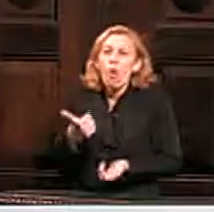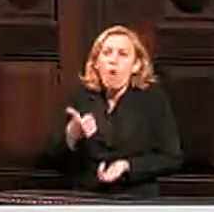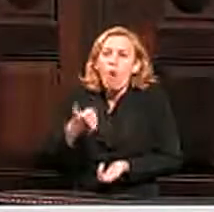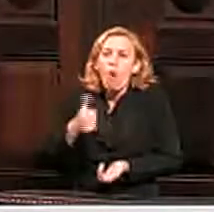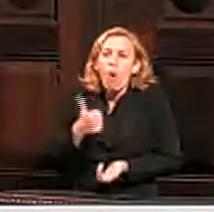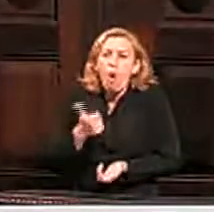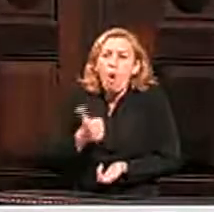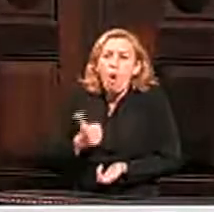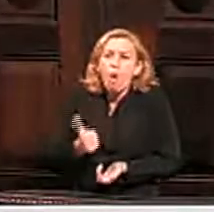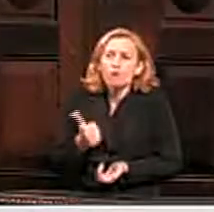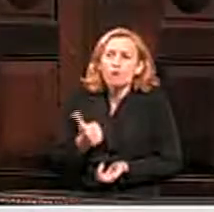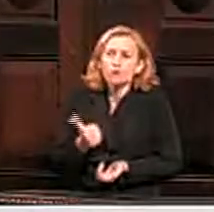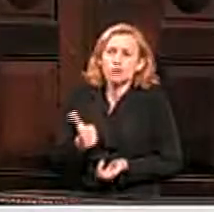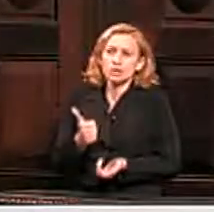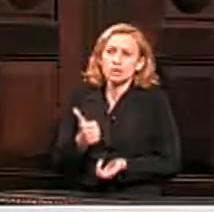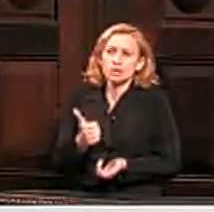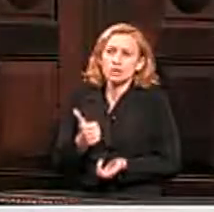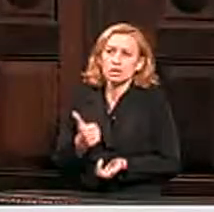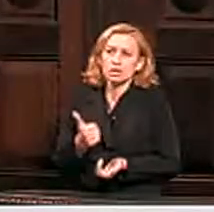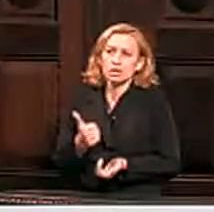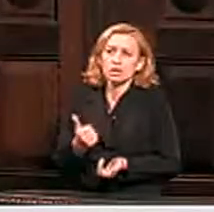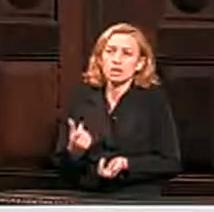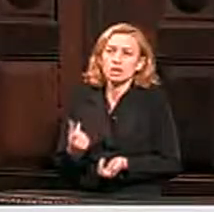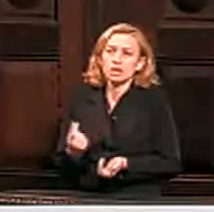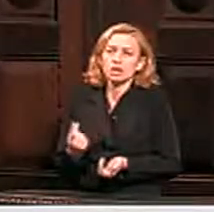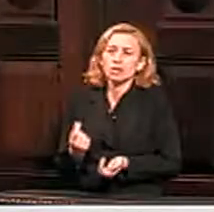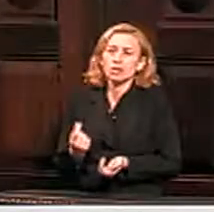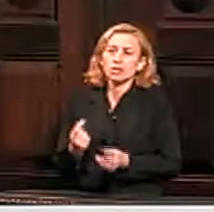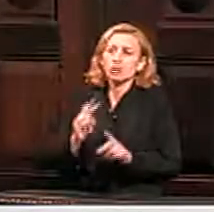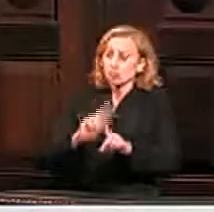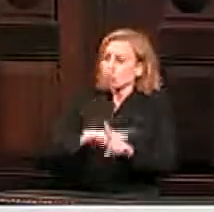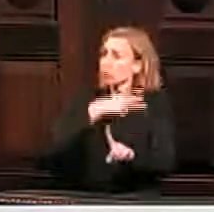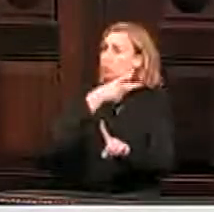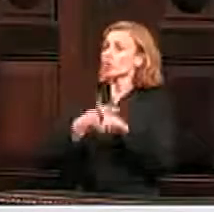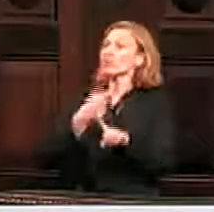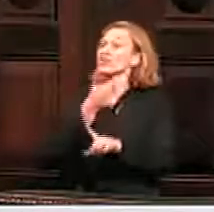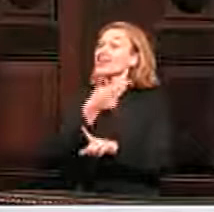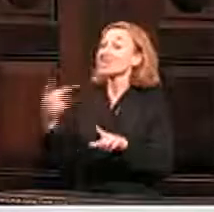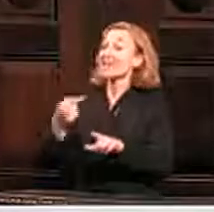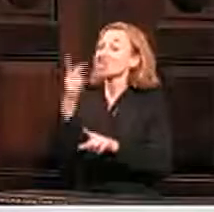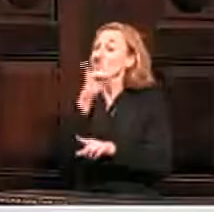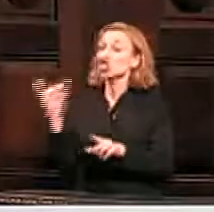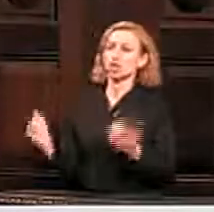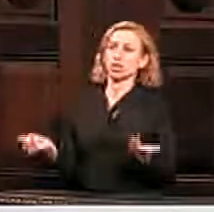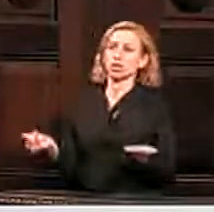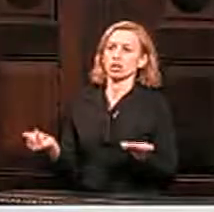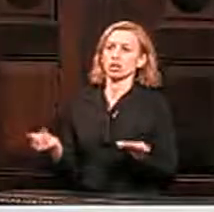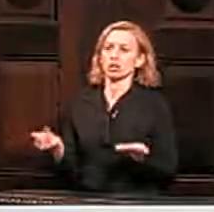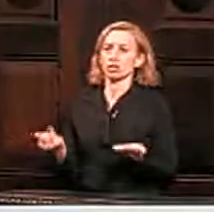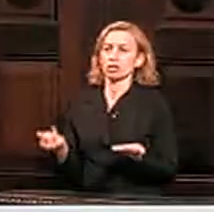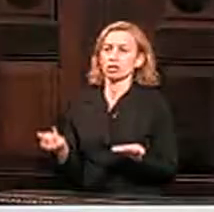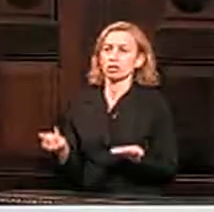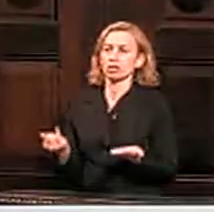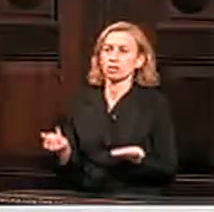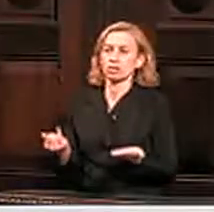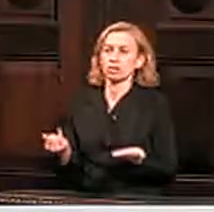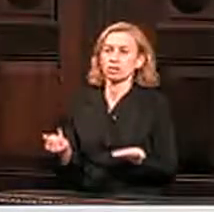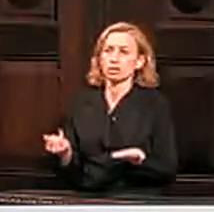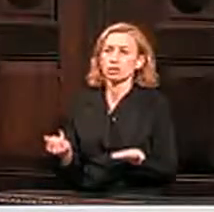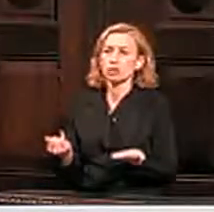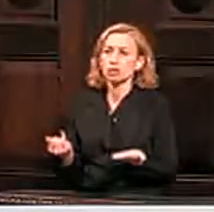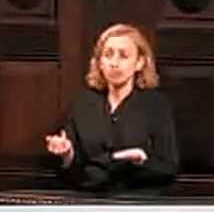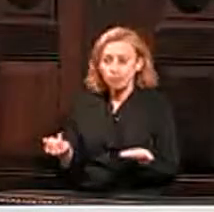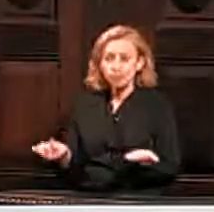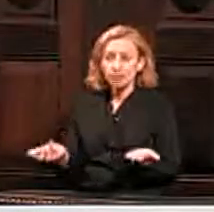aumentos em 17 dias. Então não tem atividade econômica alguma que consiga resistir no sentido de garantir